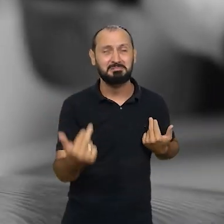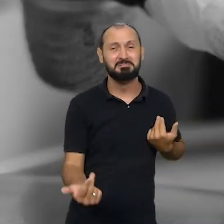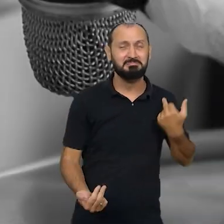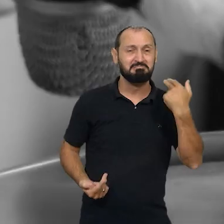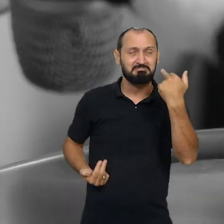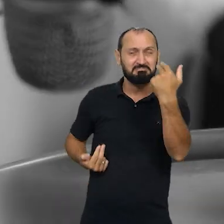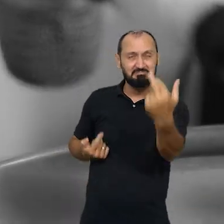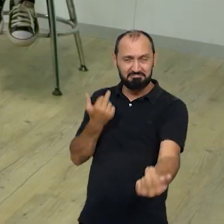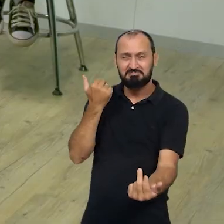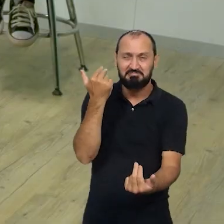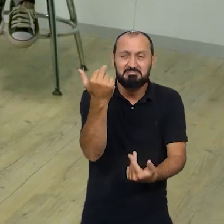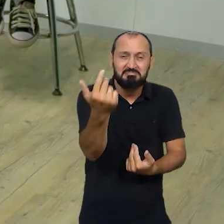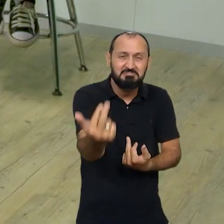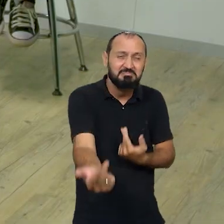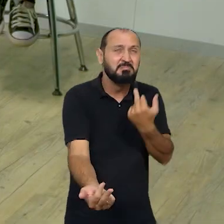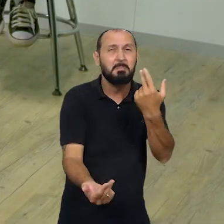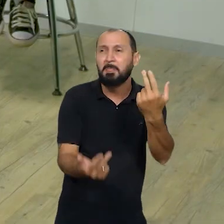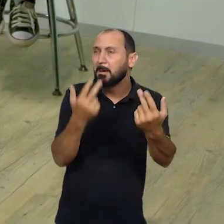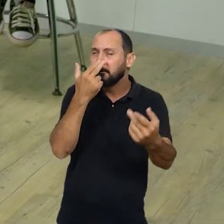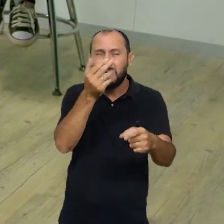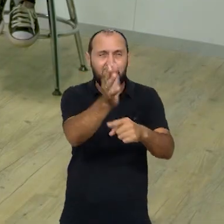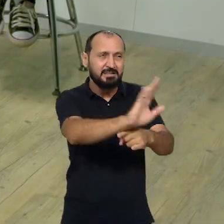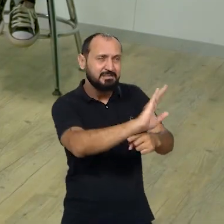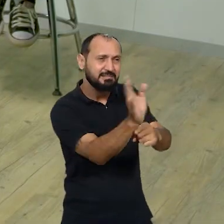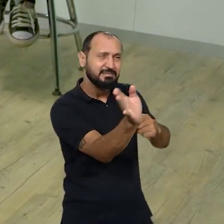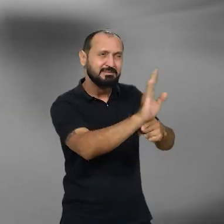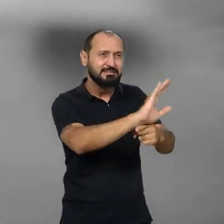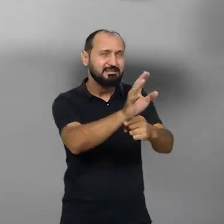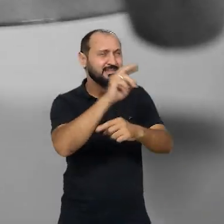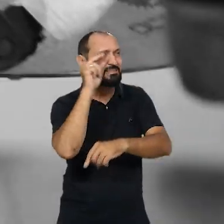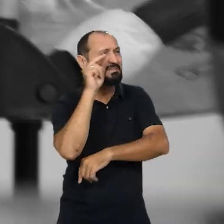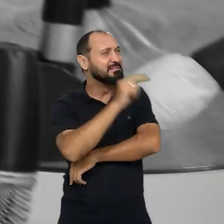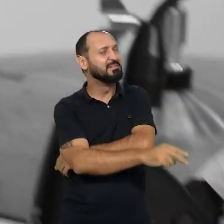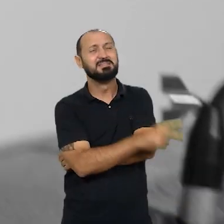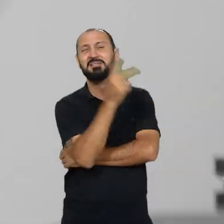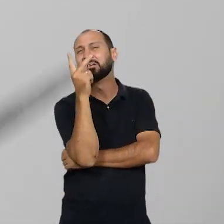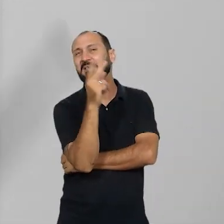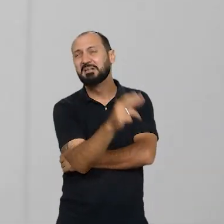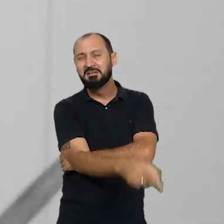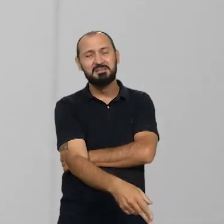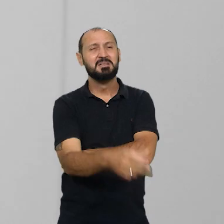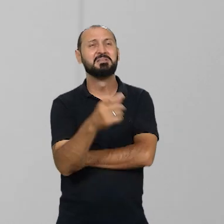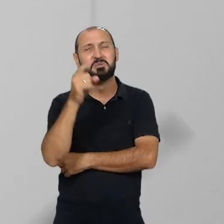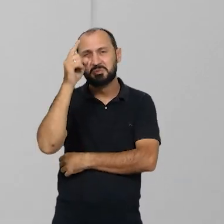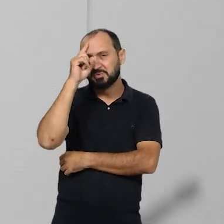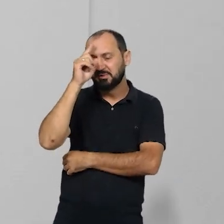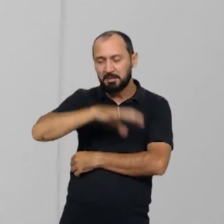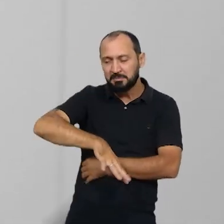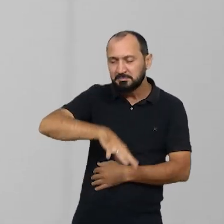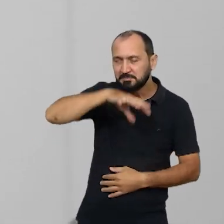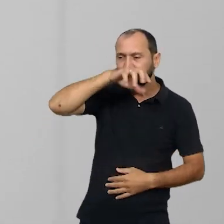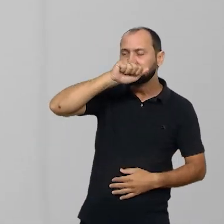eu só sinto incompleto dentro do meu peito.